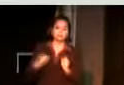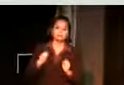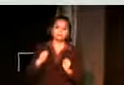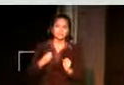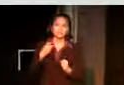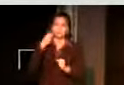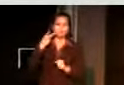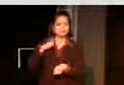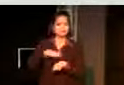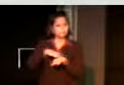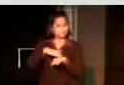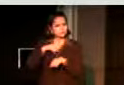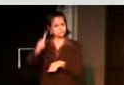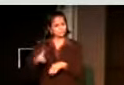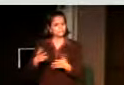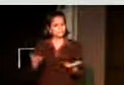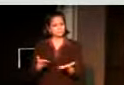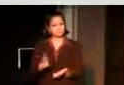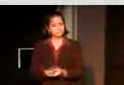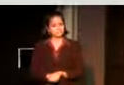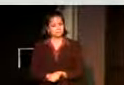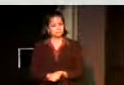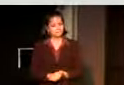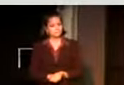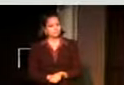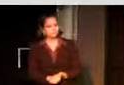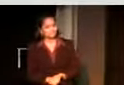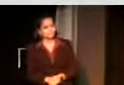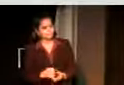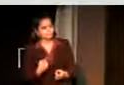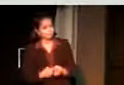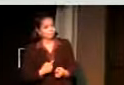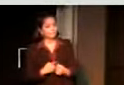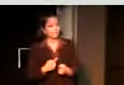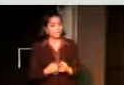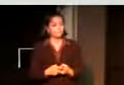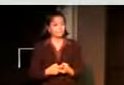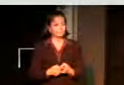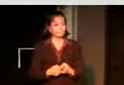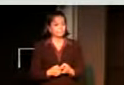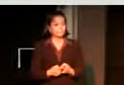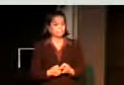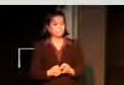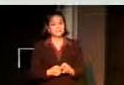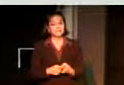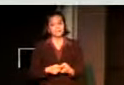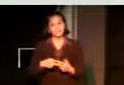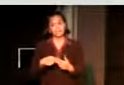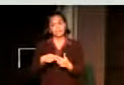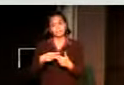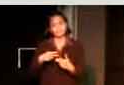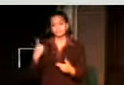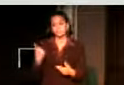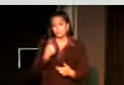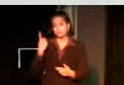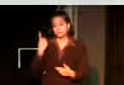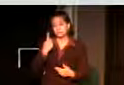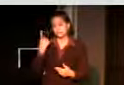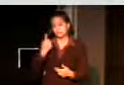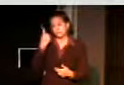diga isso agora queridos o peso de tentarmos fazer a vontade de Deus sozinhos